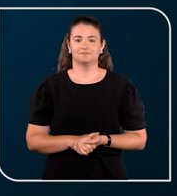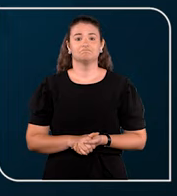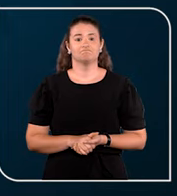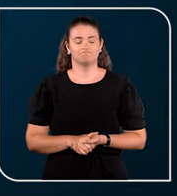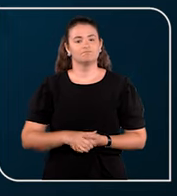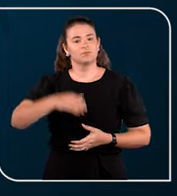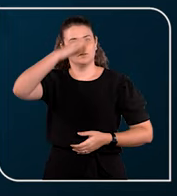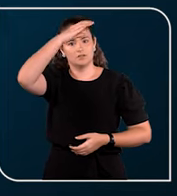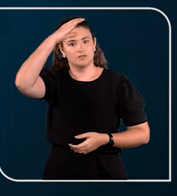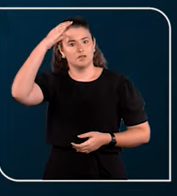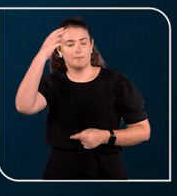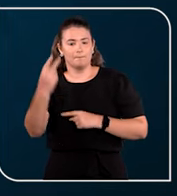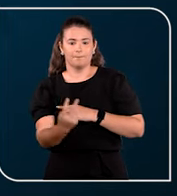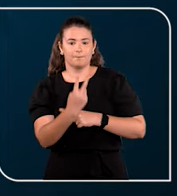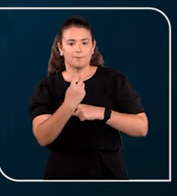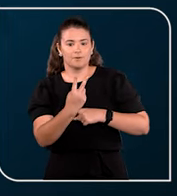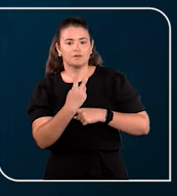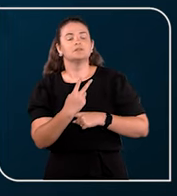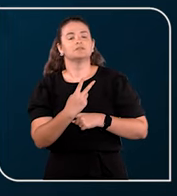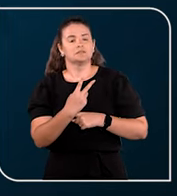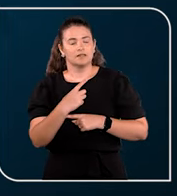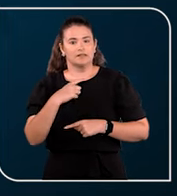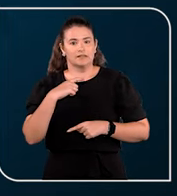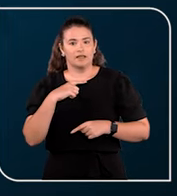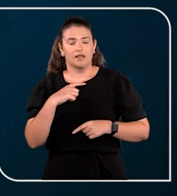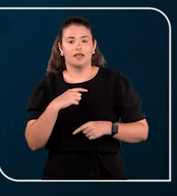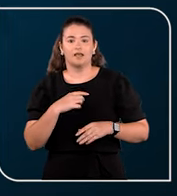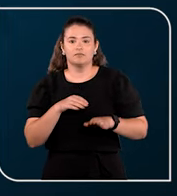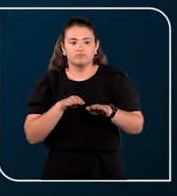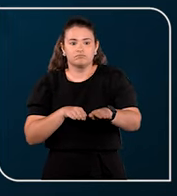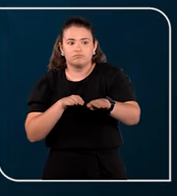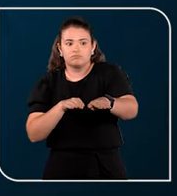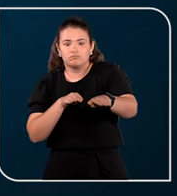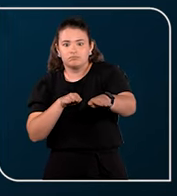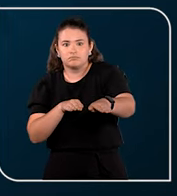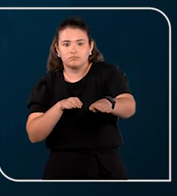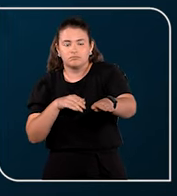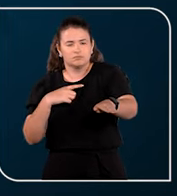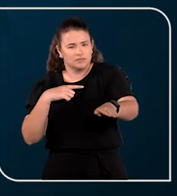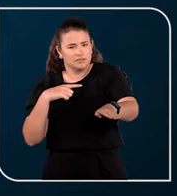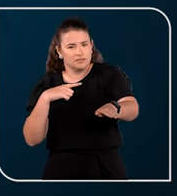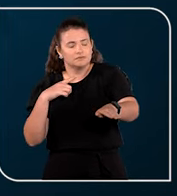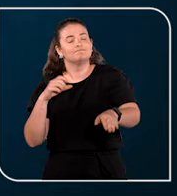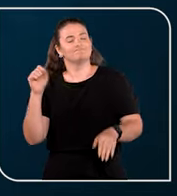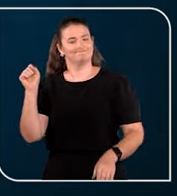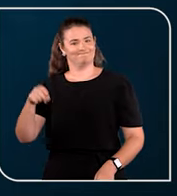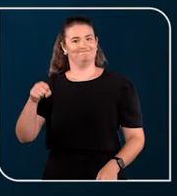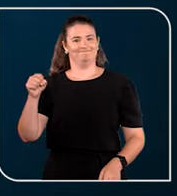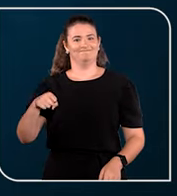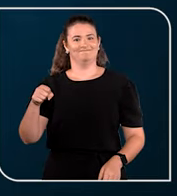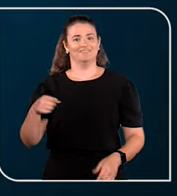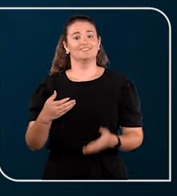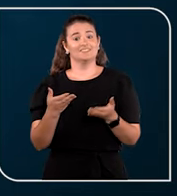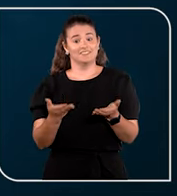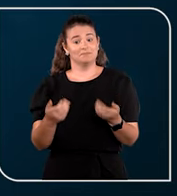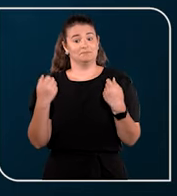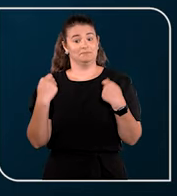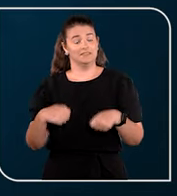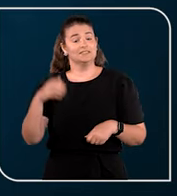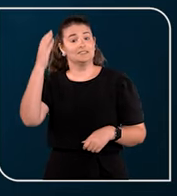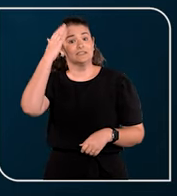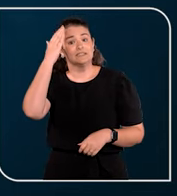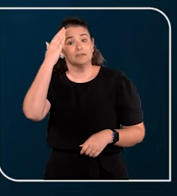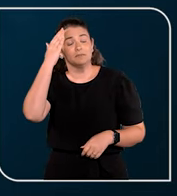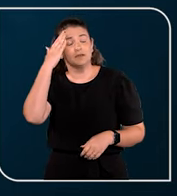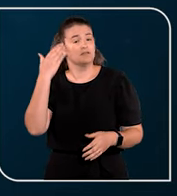O consumidor está protegido mesmo ainda do lado de fora do estacionamento? Sim, e você precisa saber,